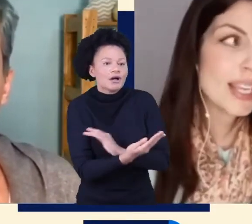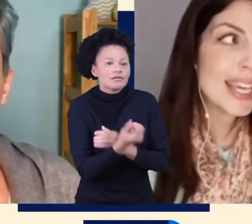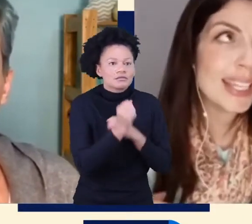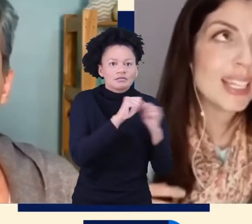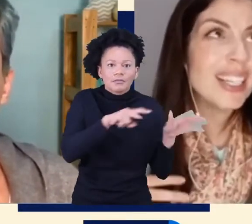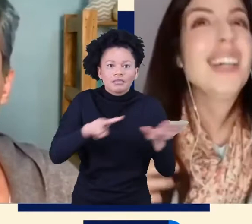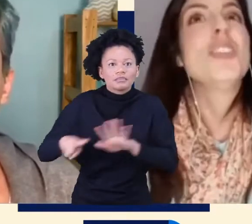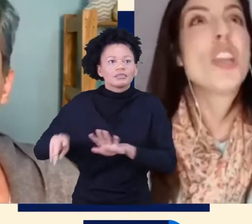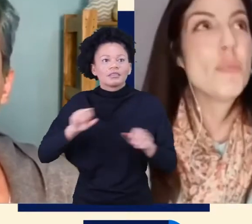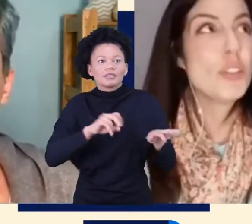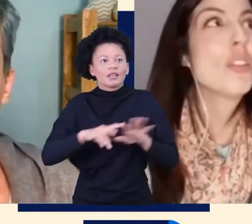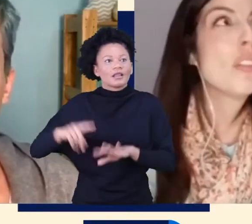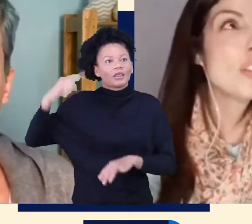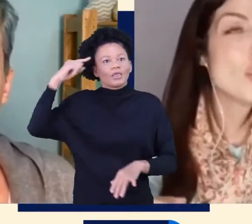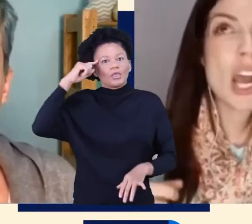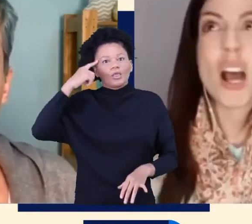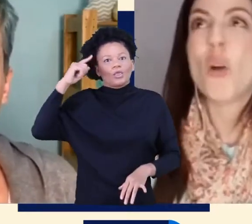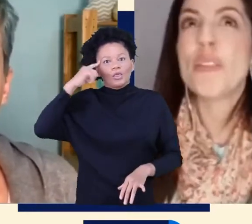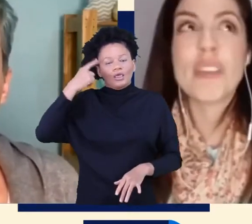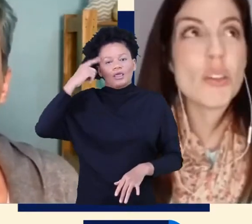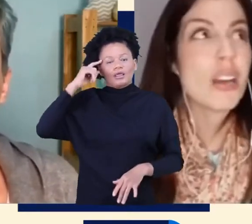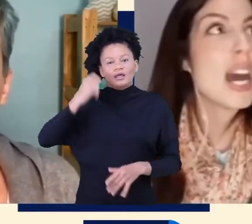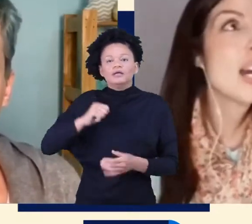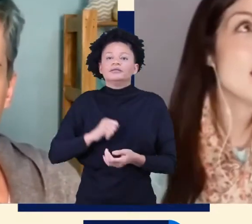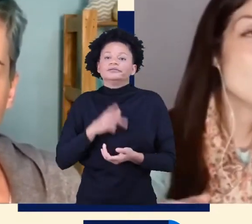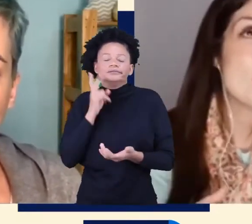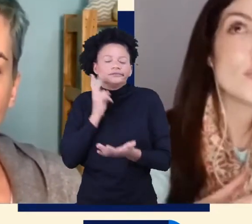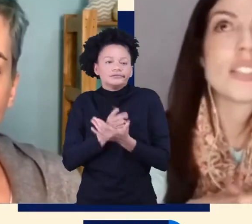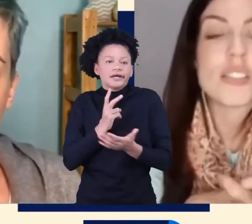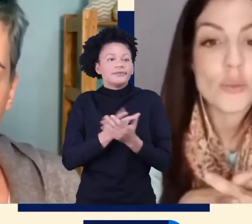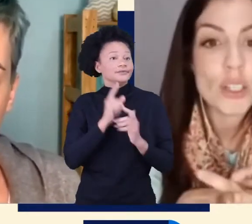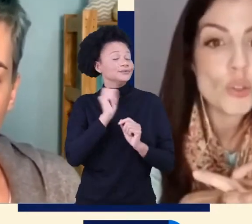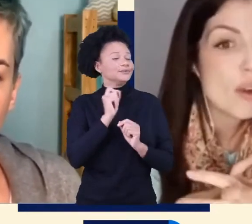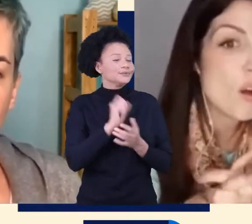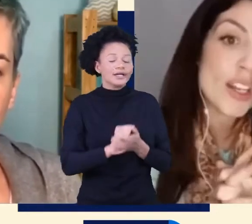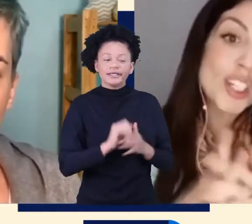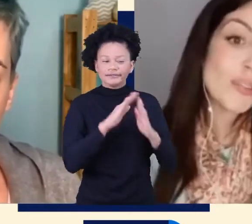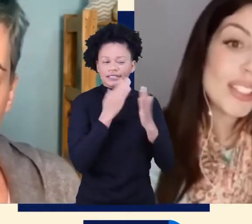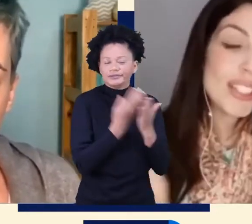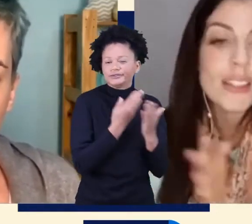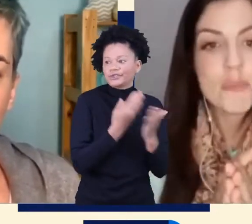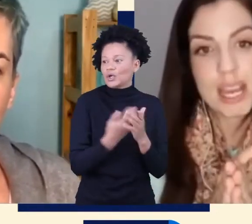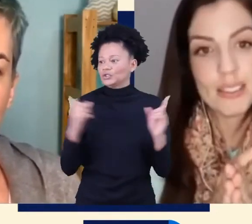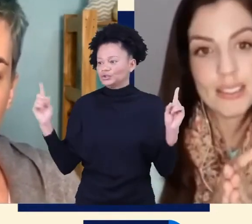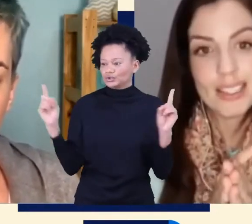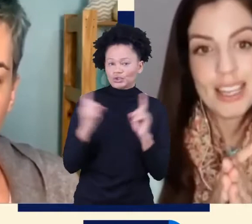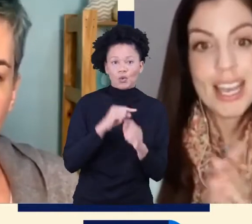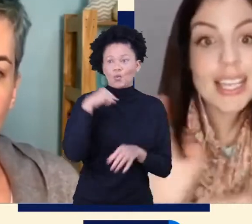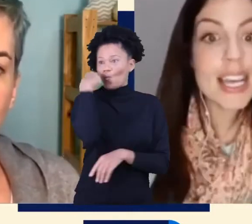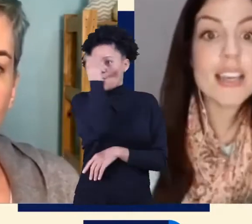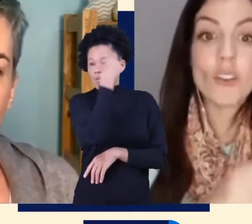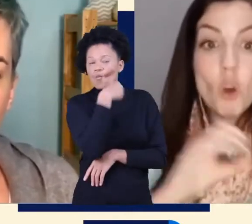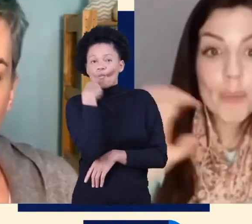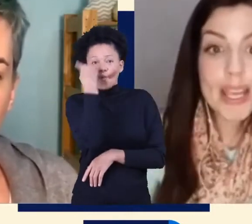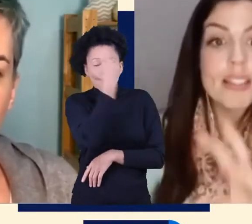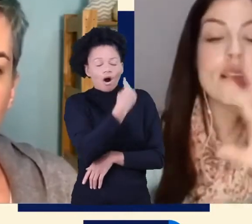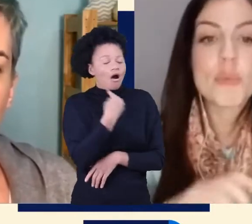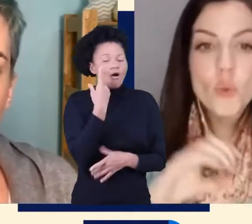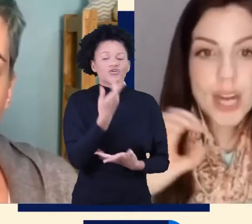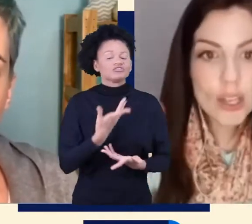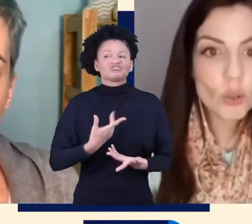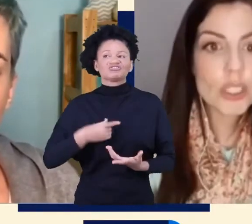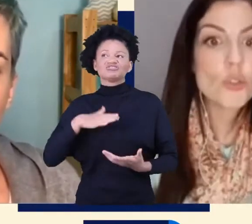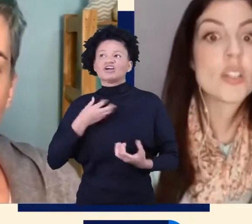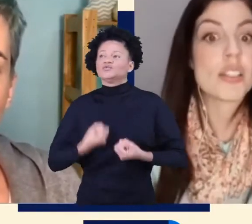mesma cena de repetir colegial, e vem o cara e eles ficam transando durante uma hora, já não excita mais. E aí começa-se